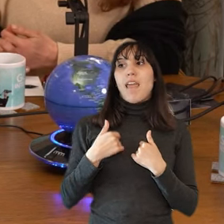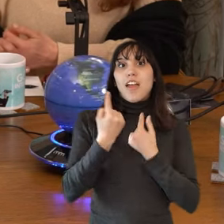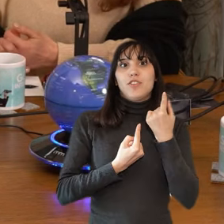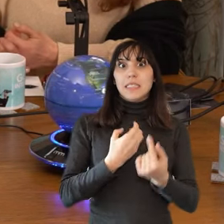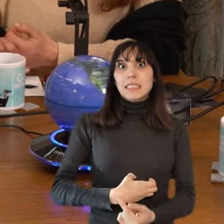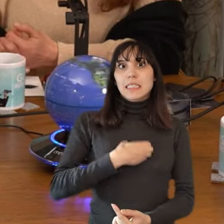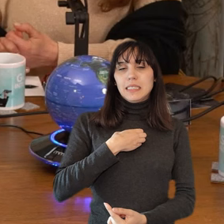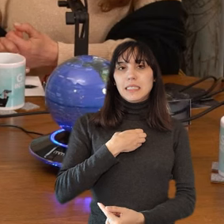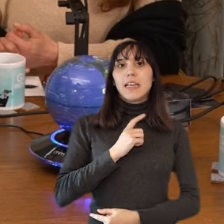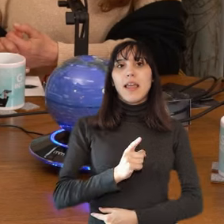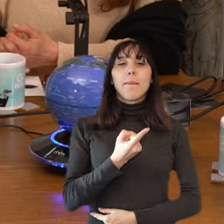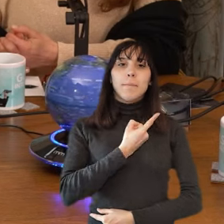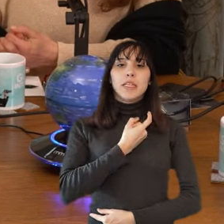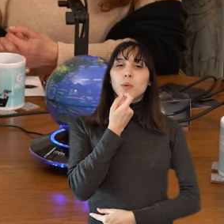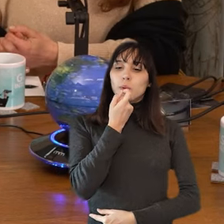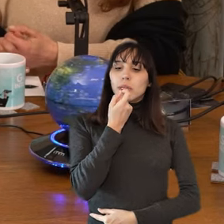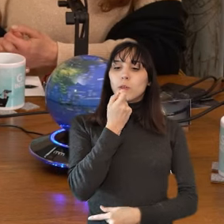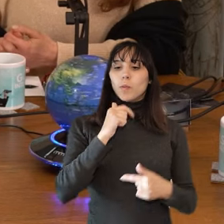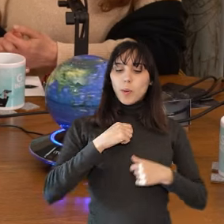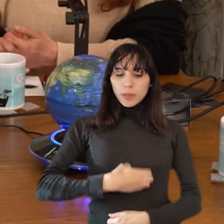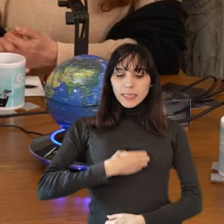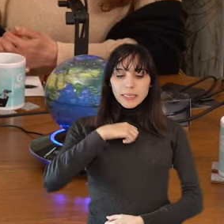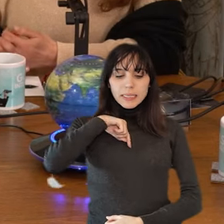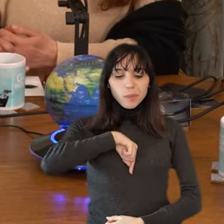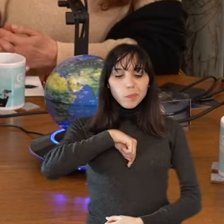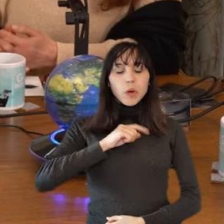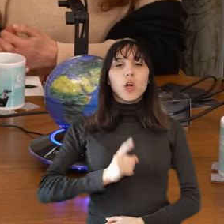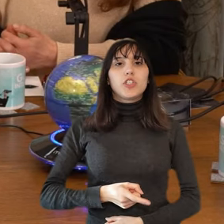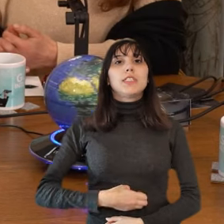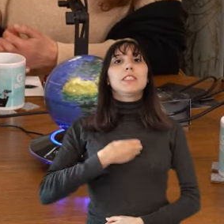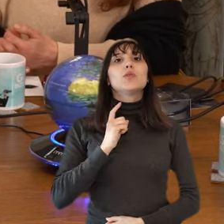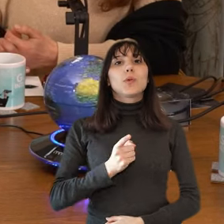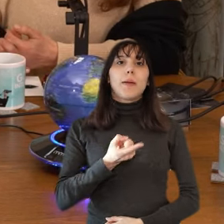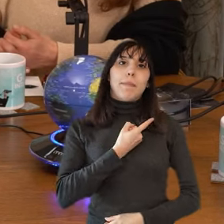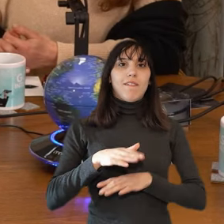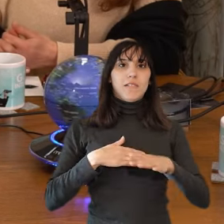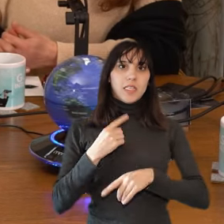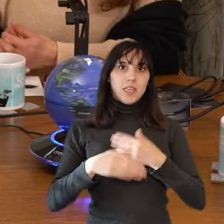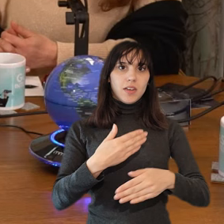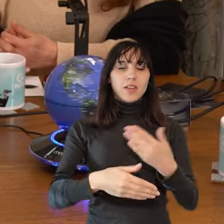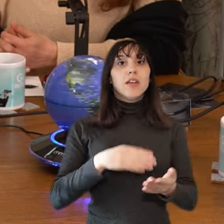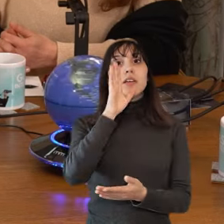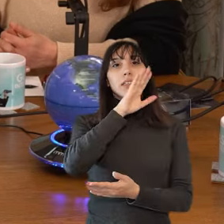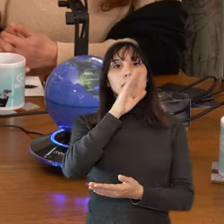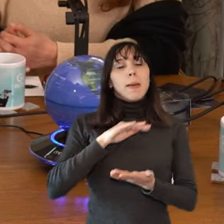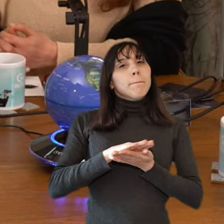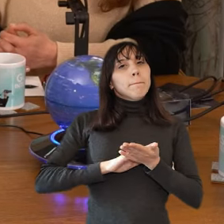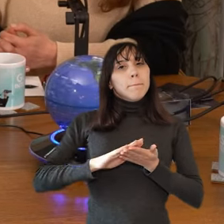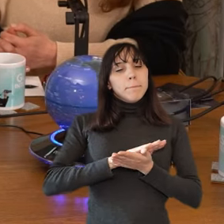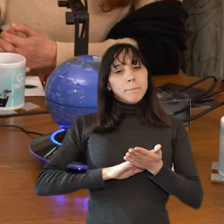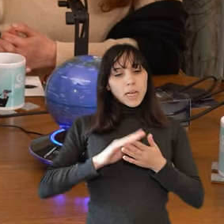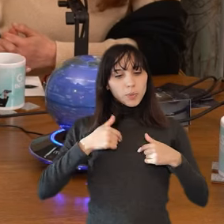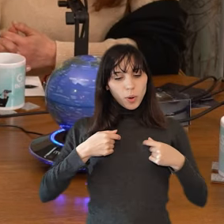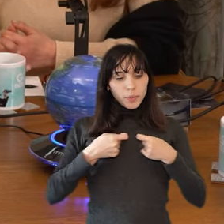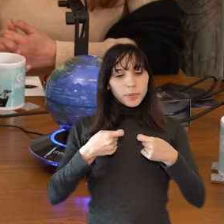é que eu tenho que ser fiel um pouco àquilo que eu estou a sentir também não é e e esses princípios se nós seguirmos esses princípios os nossos